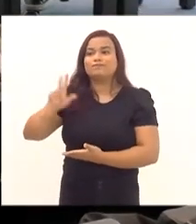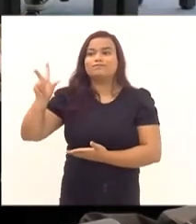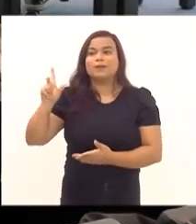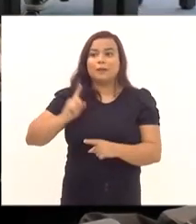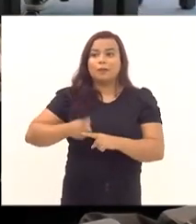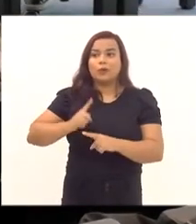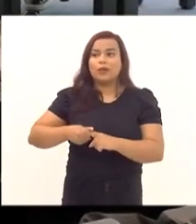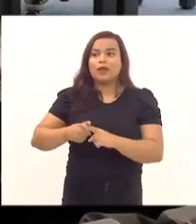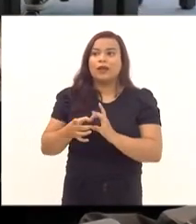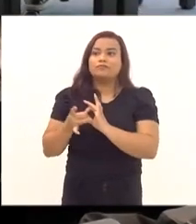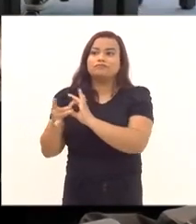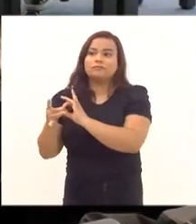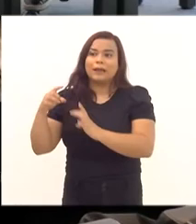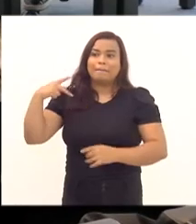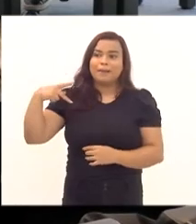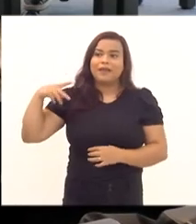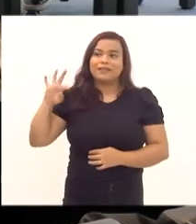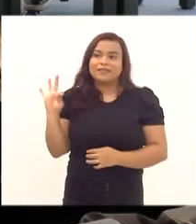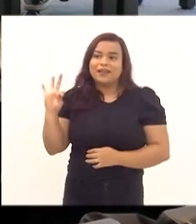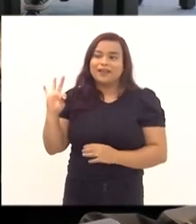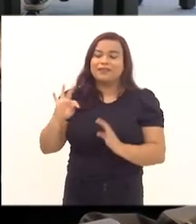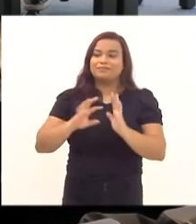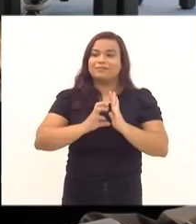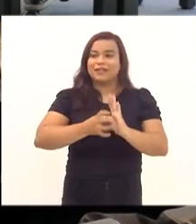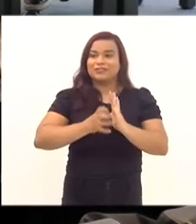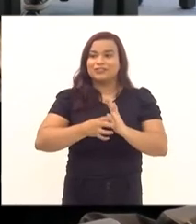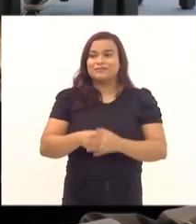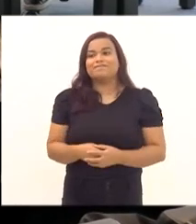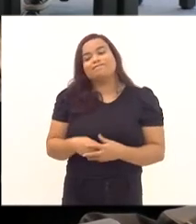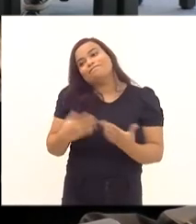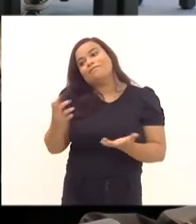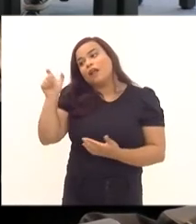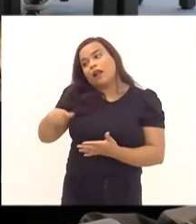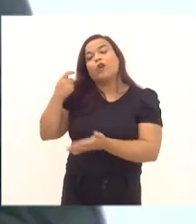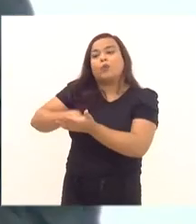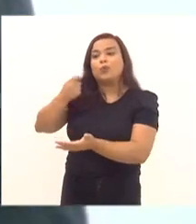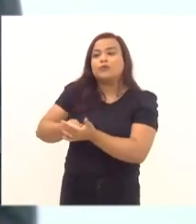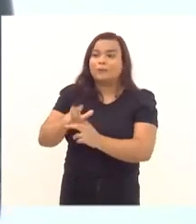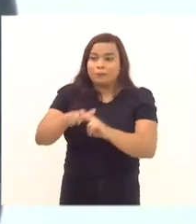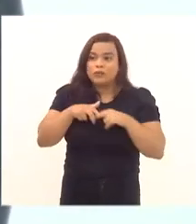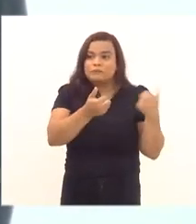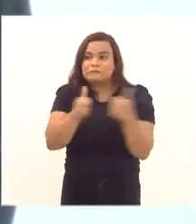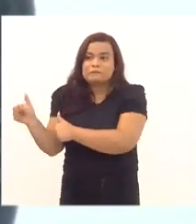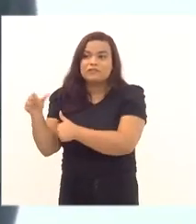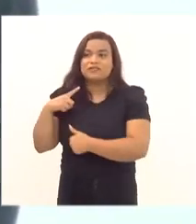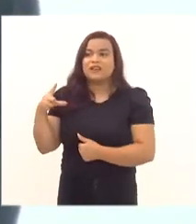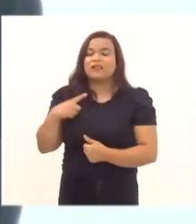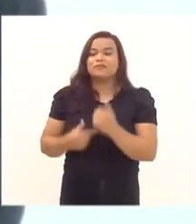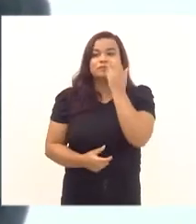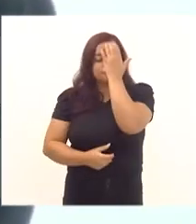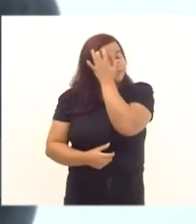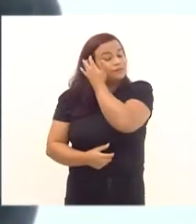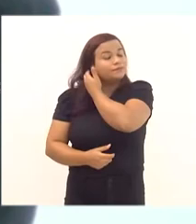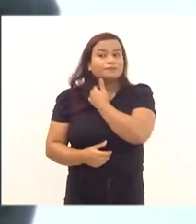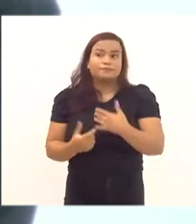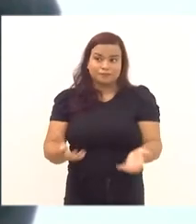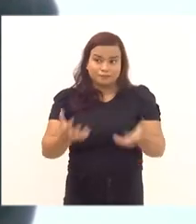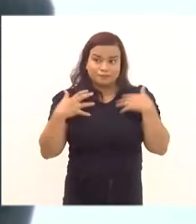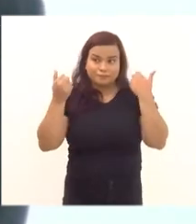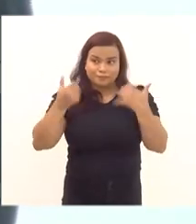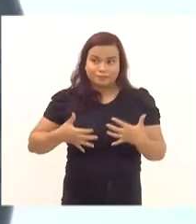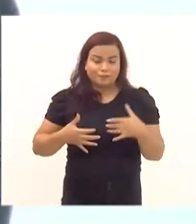petista porque luta e é queria dizer para